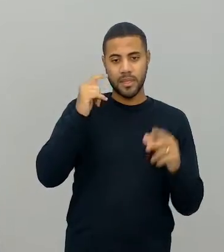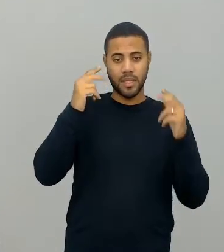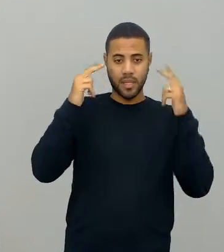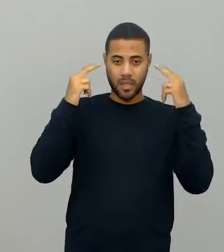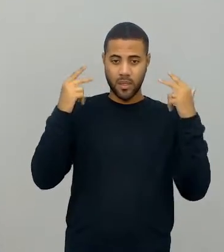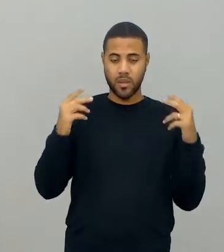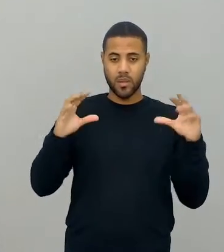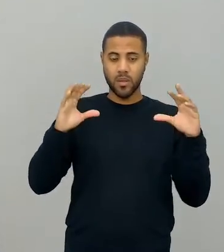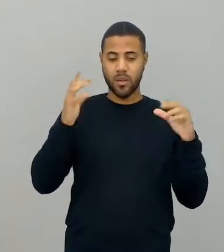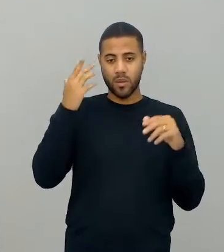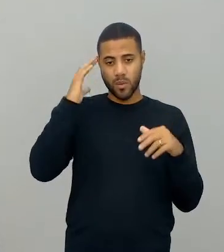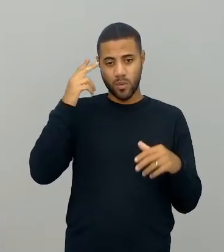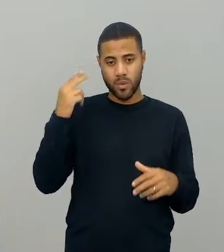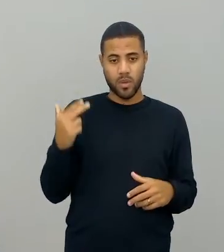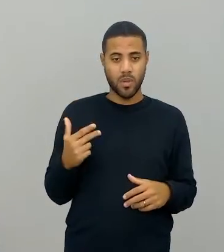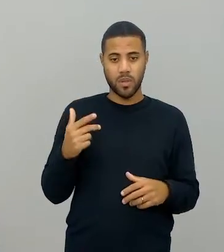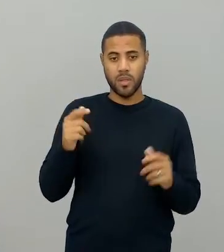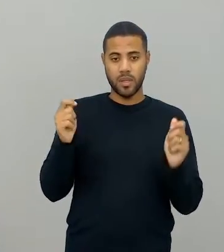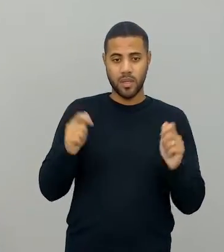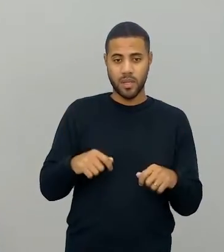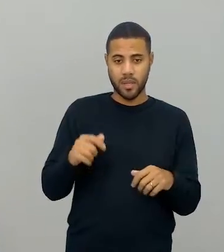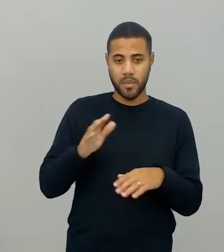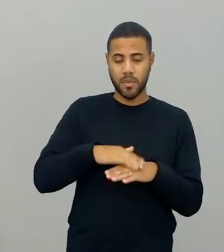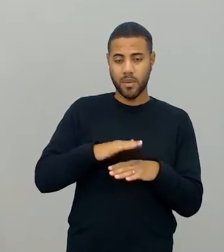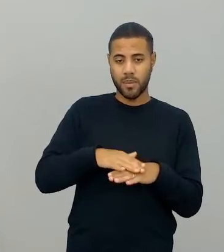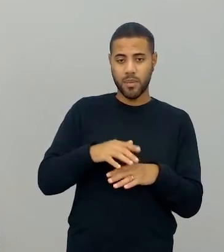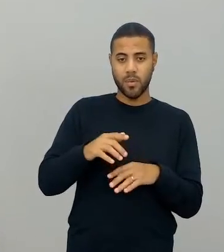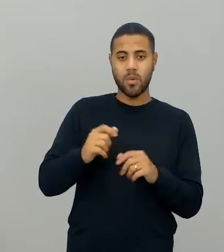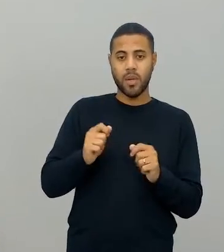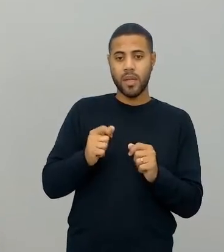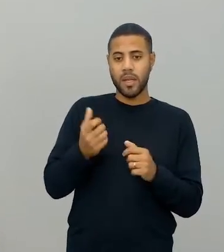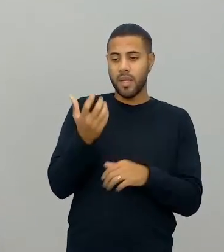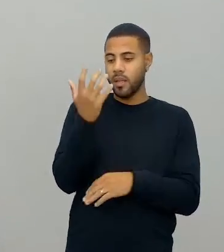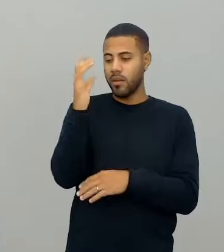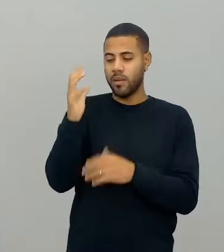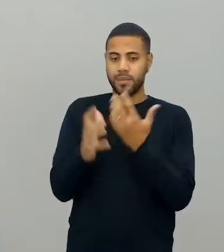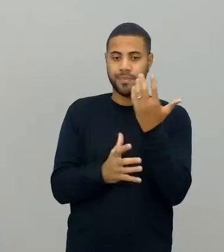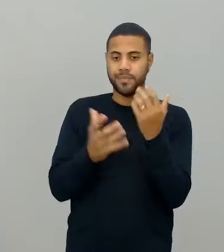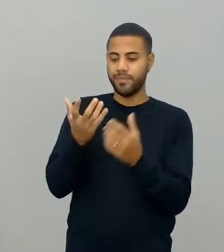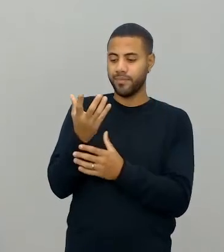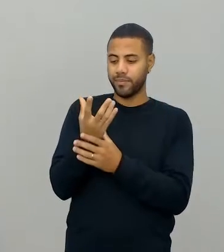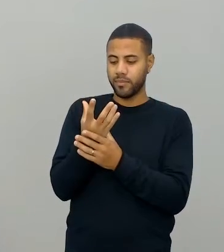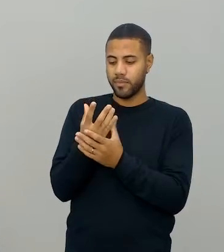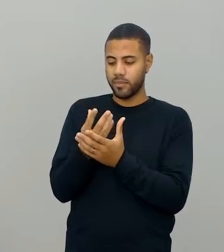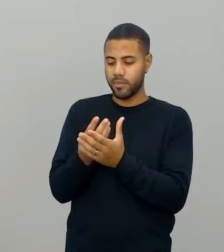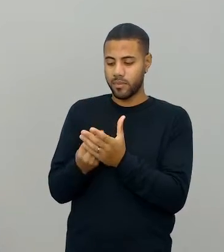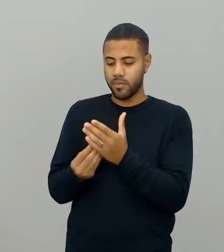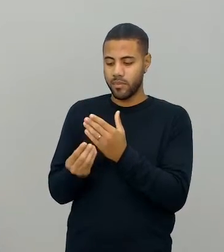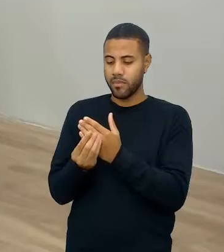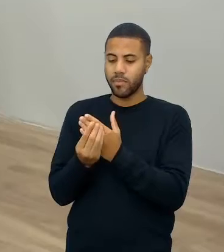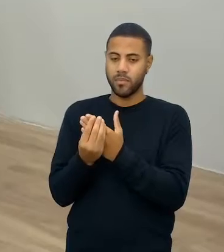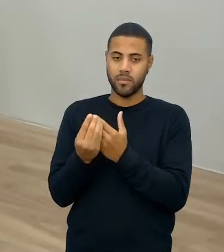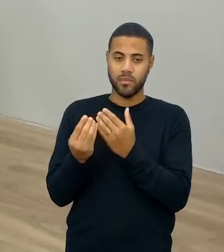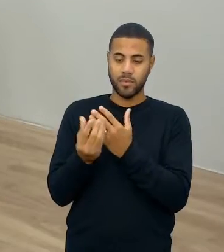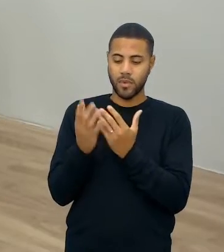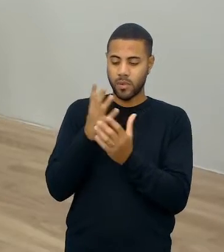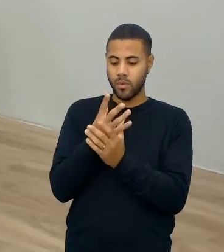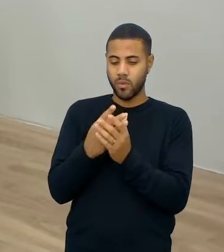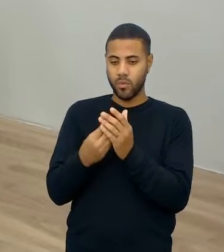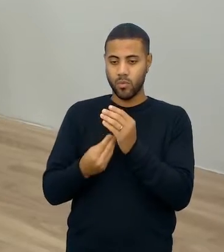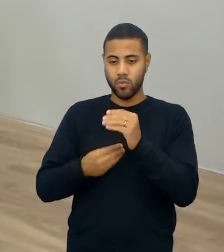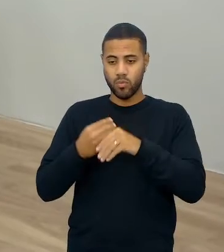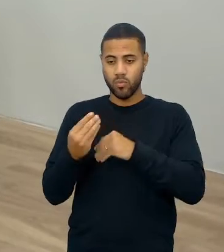natureza, né? A natureza, ela própria reincorpora as coisas, né? A questão, quando a gente fala dos